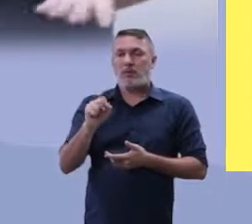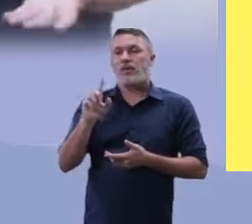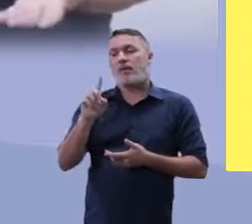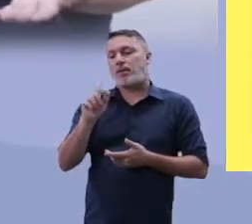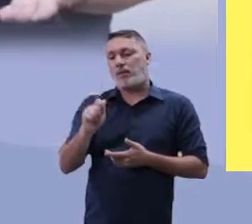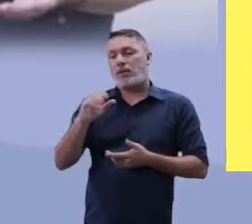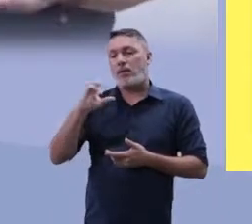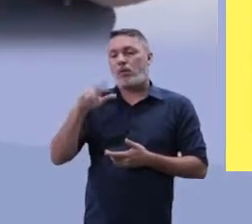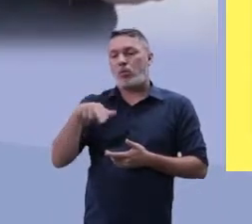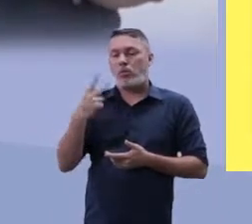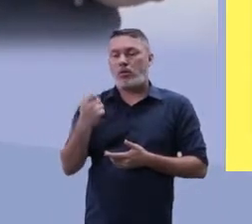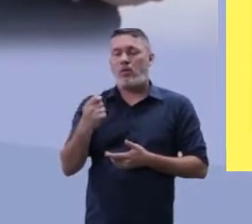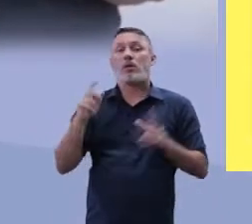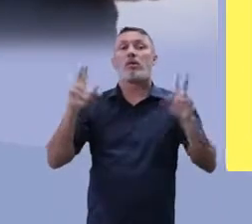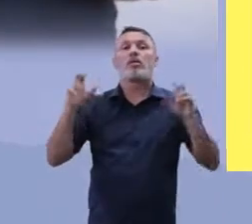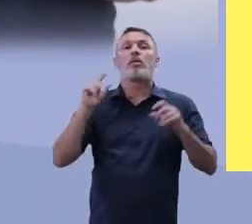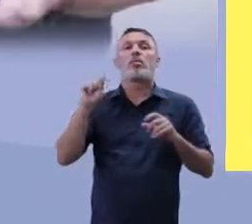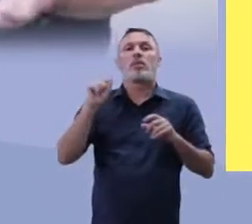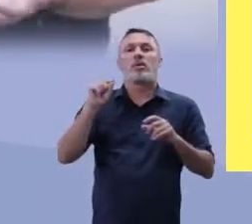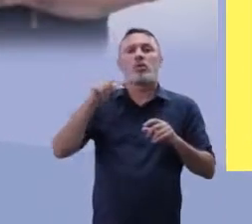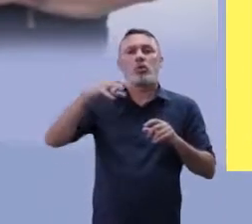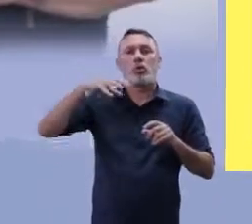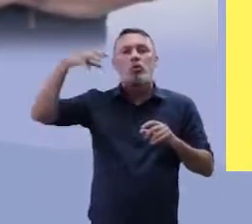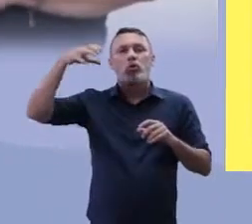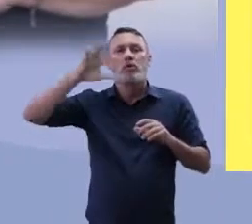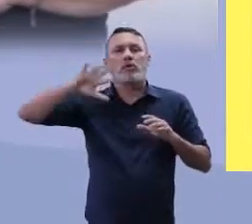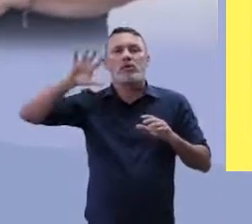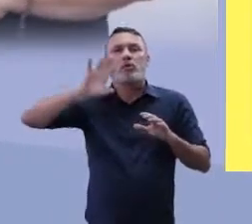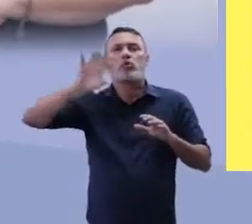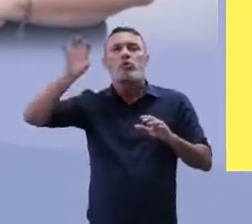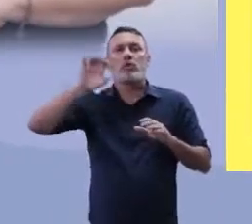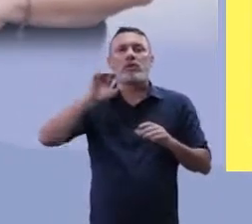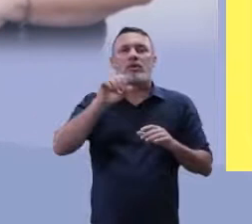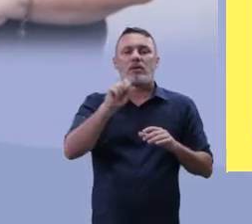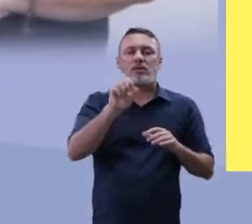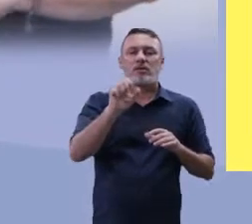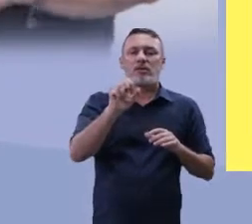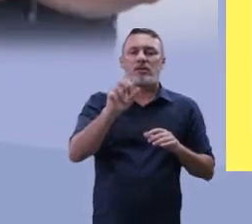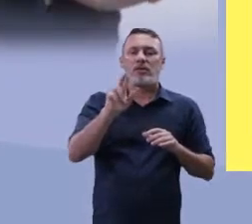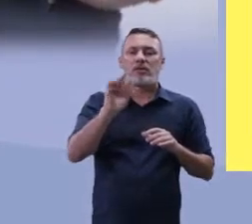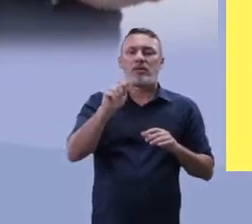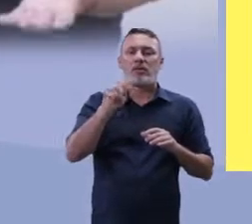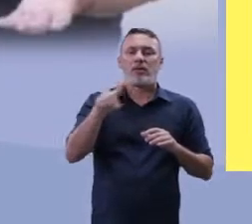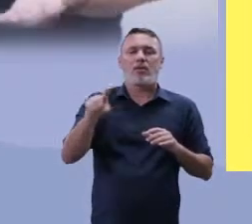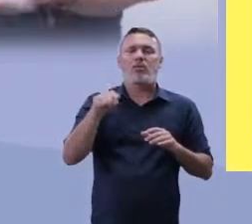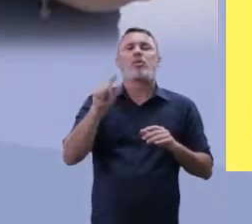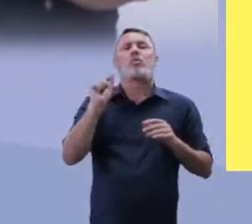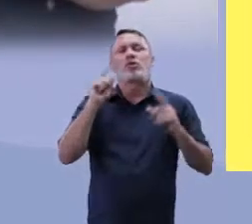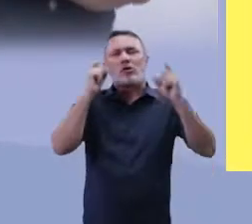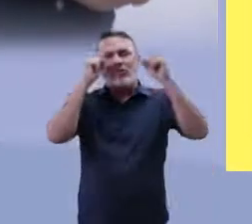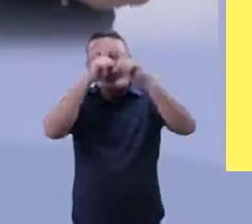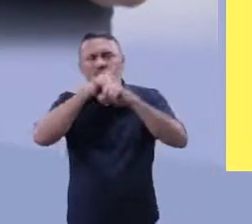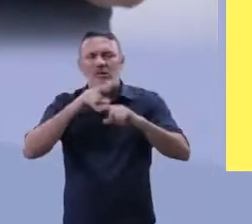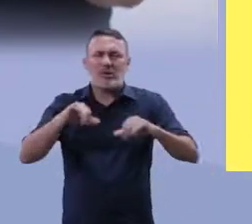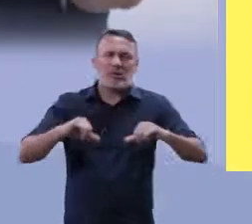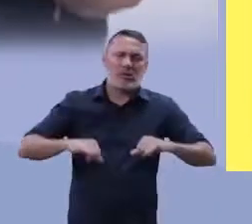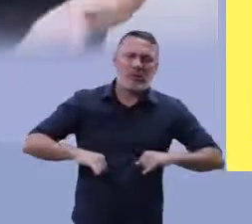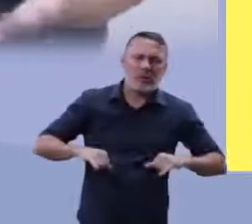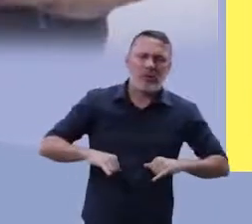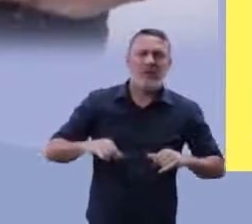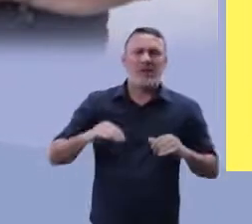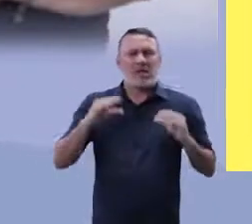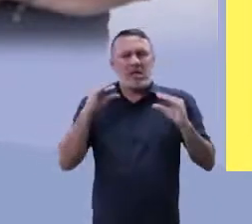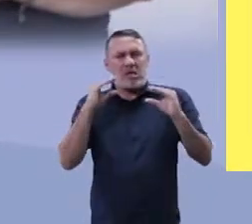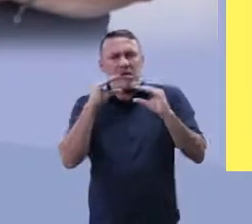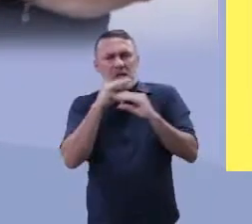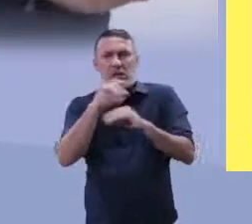em Os Sertões a história do homem sertanejo submetido a dificuldades e parceiro do